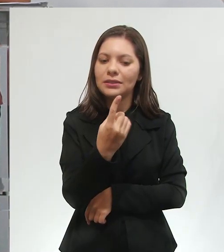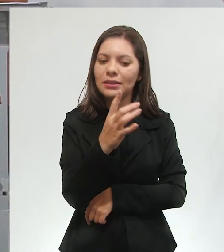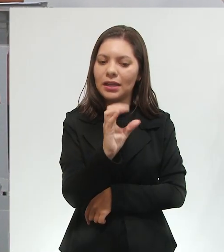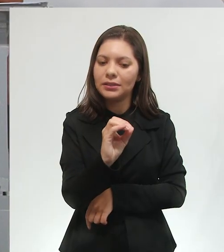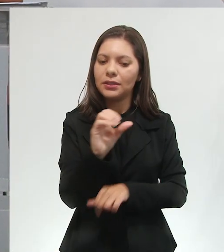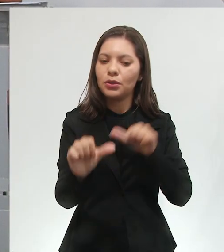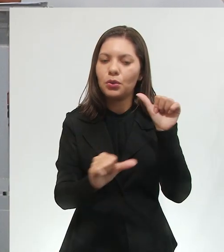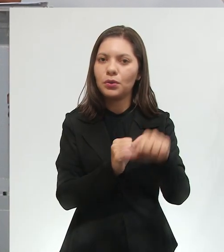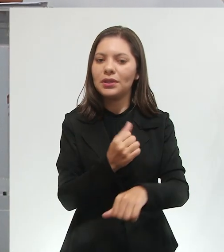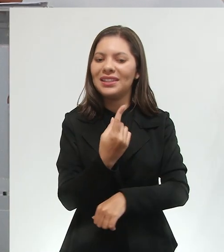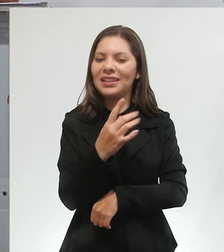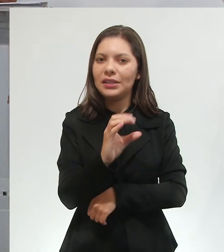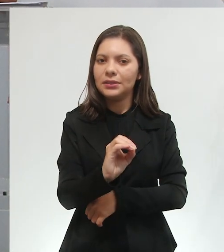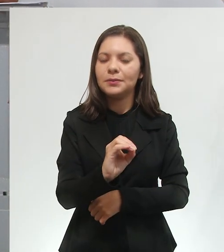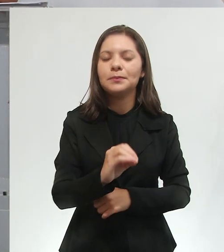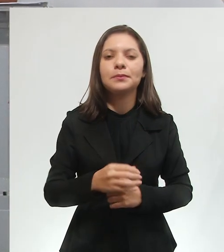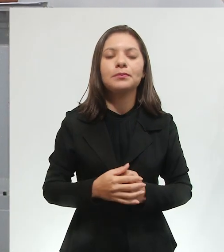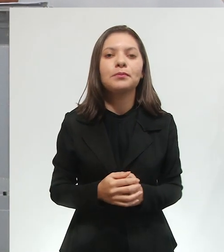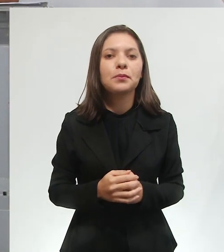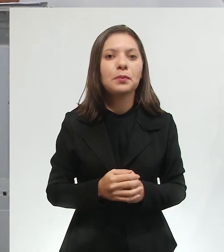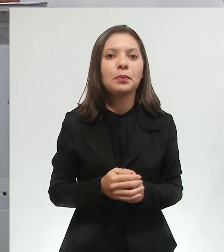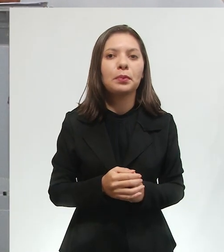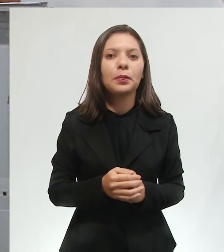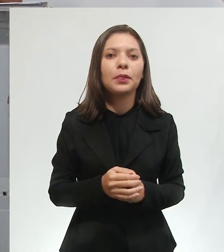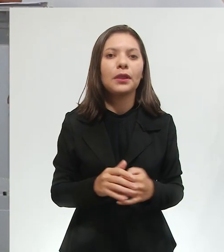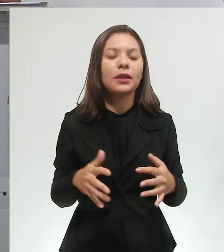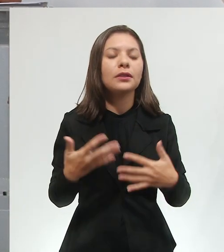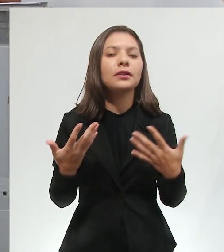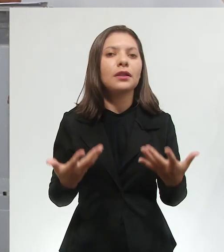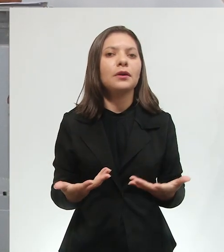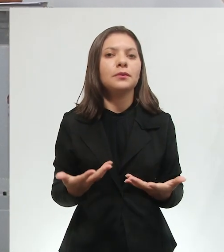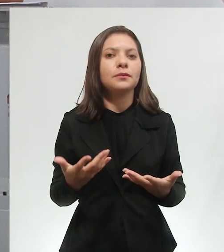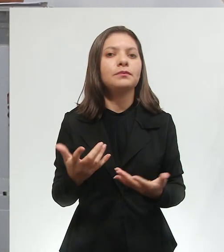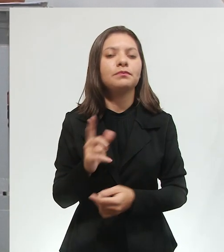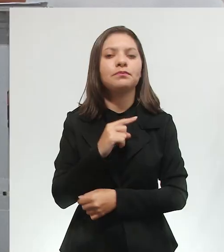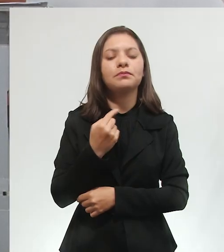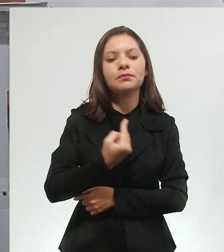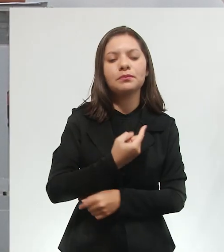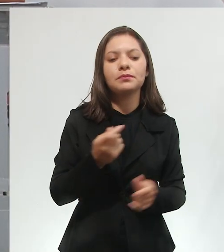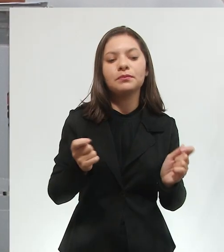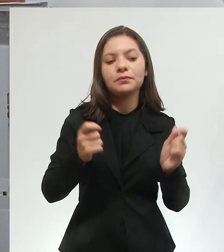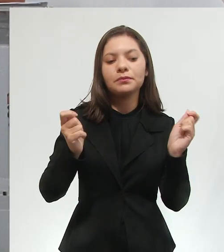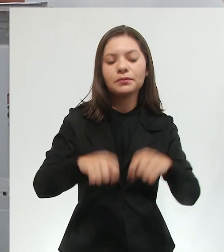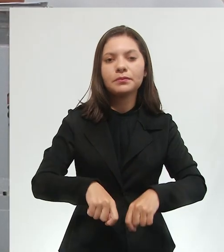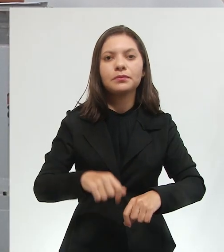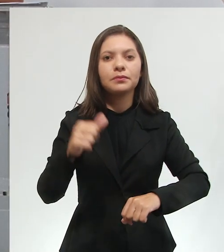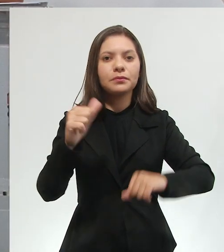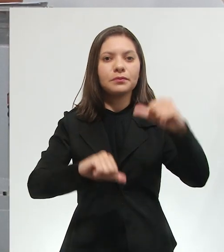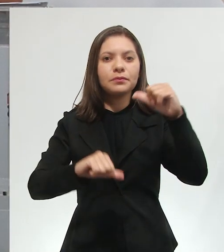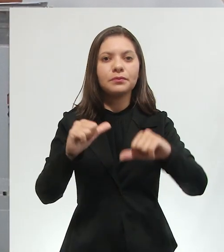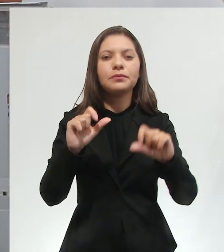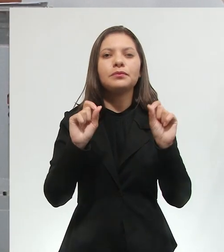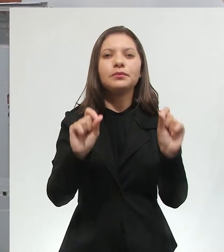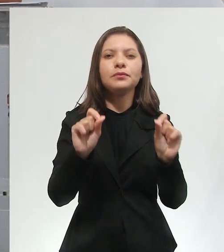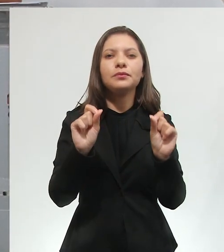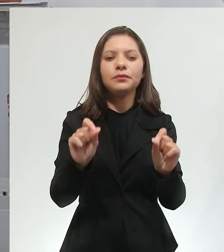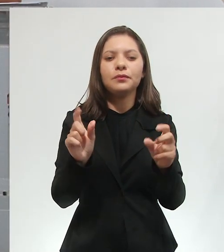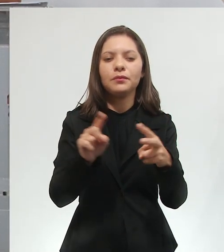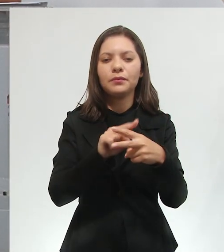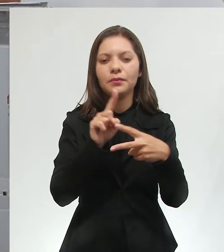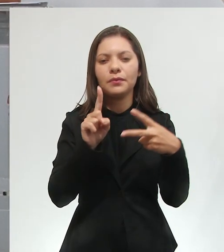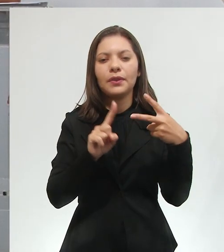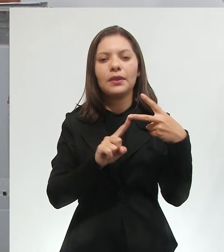10. Com isso, nós podemos analisar os nossos 2